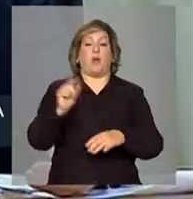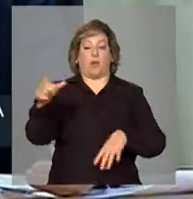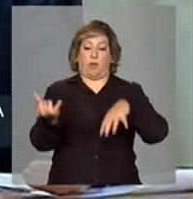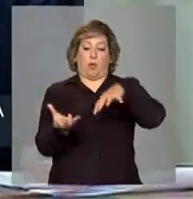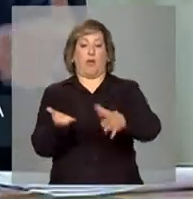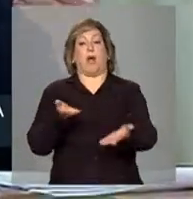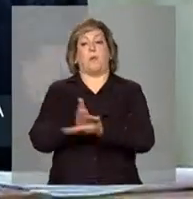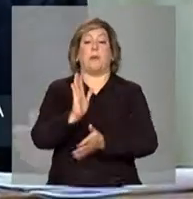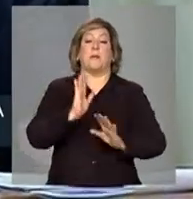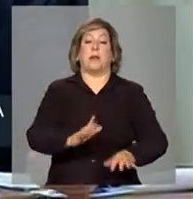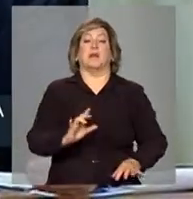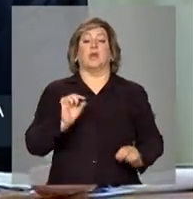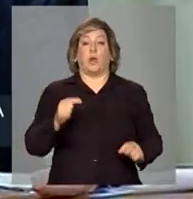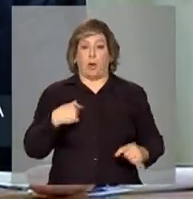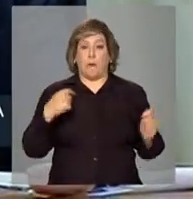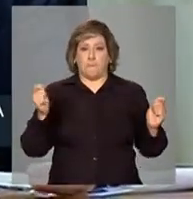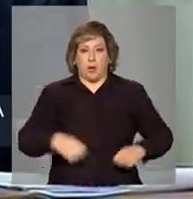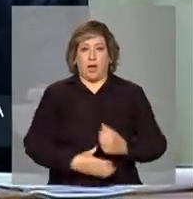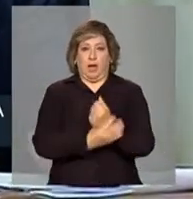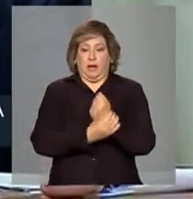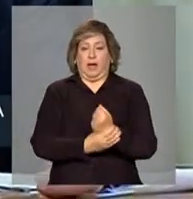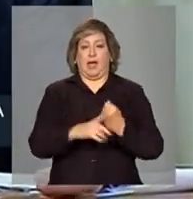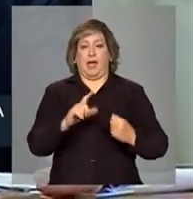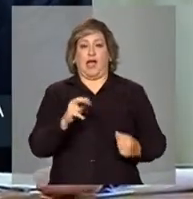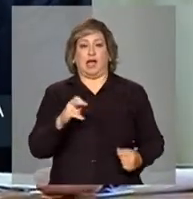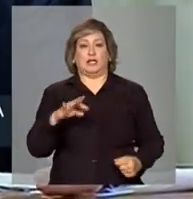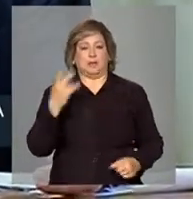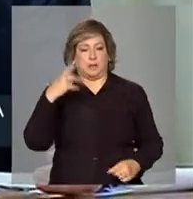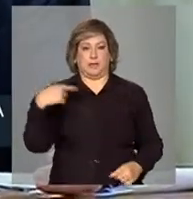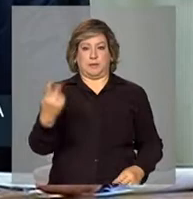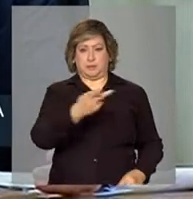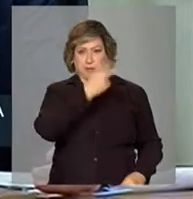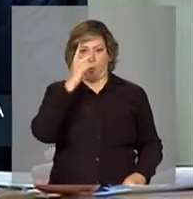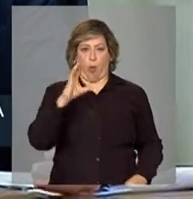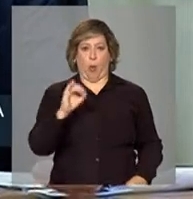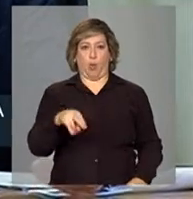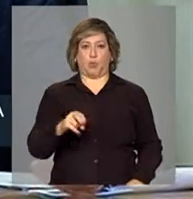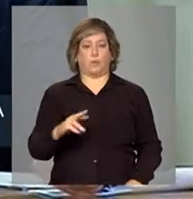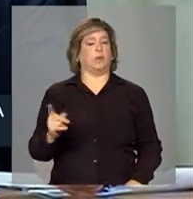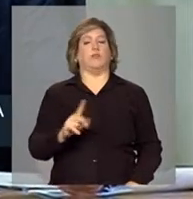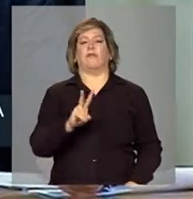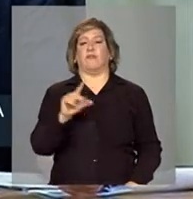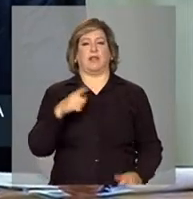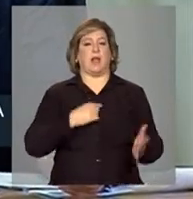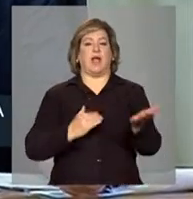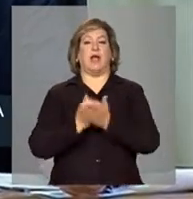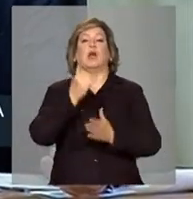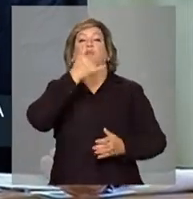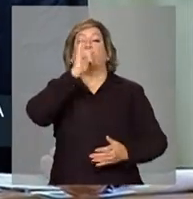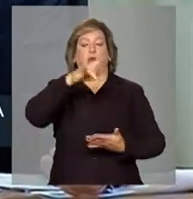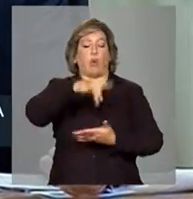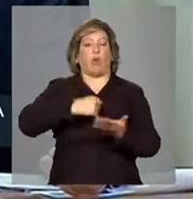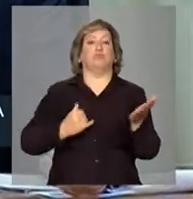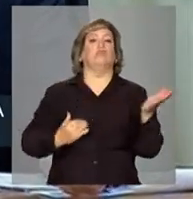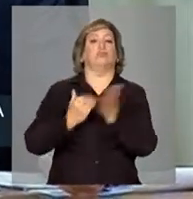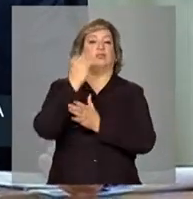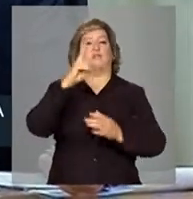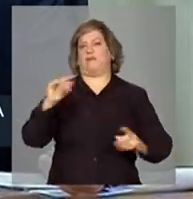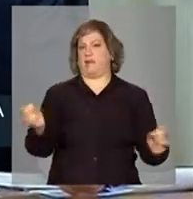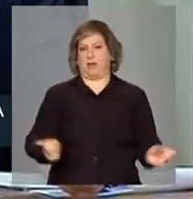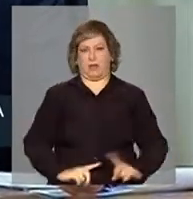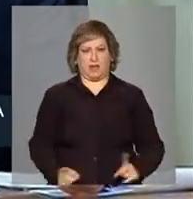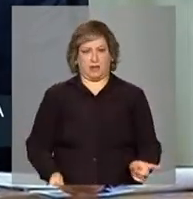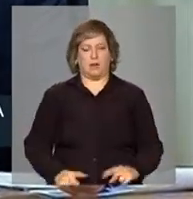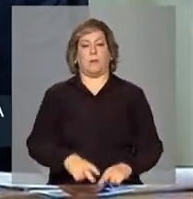tivesse aprovado Mas o que eu posso garantir para o consumidor é que não haverá aumento da conta de energia elétrica e função